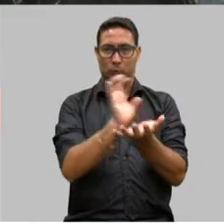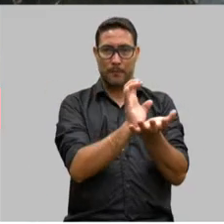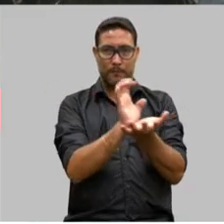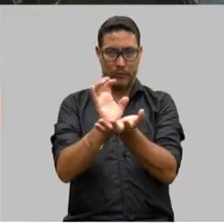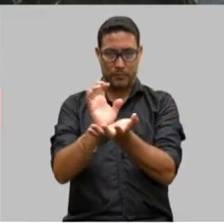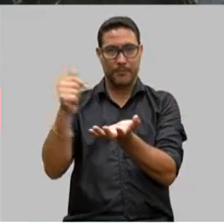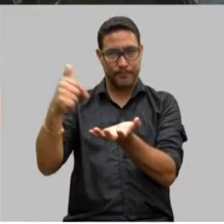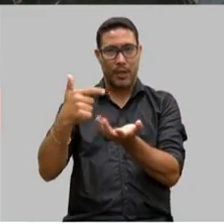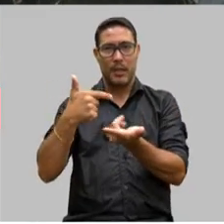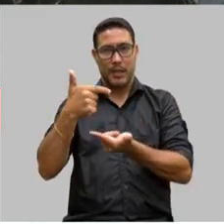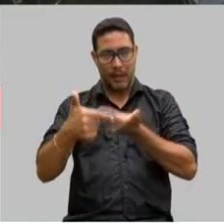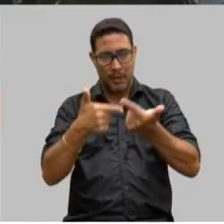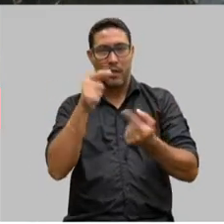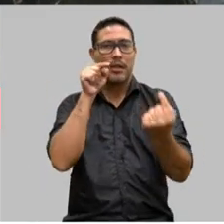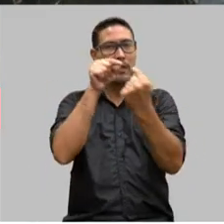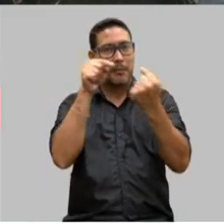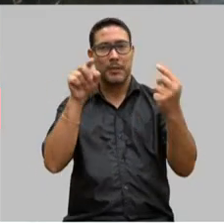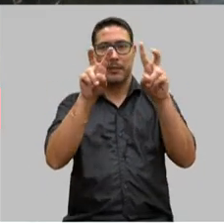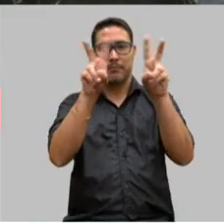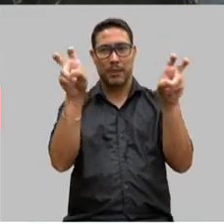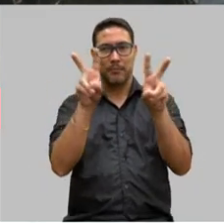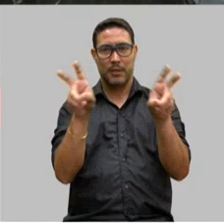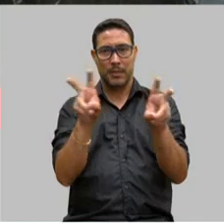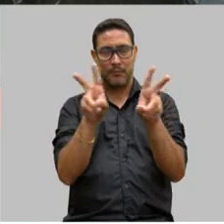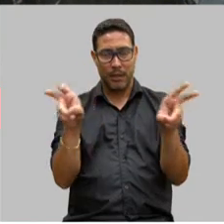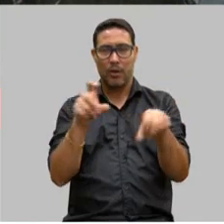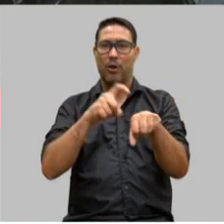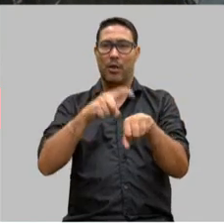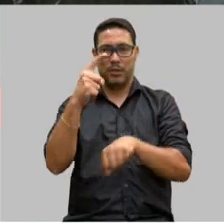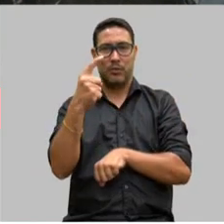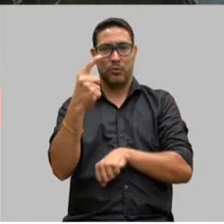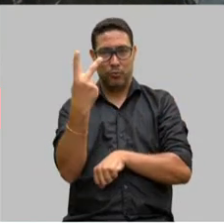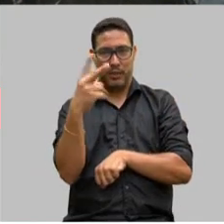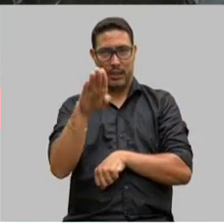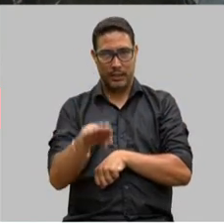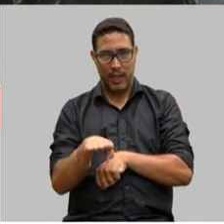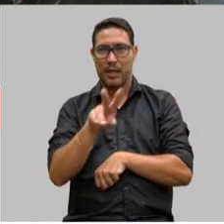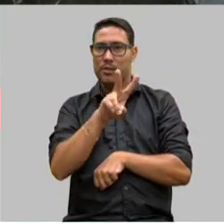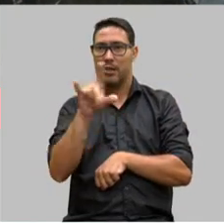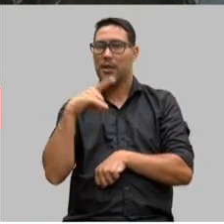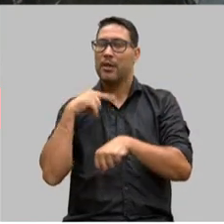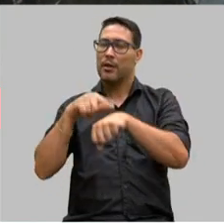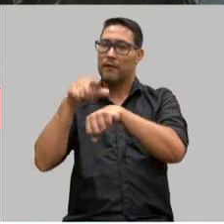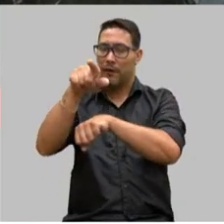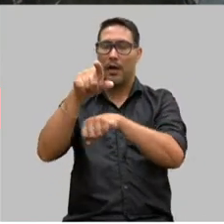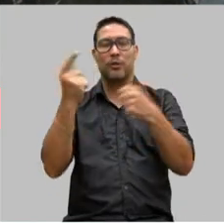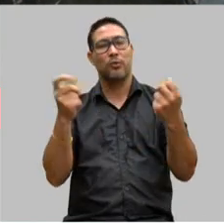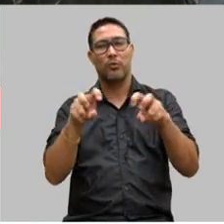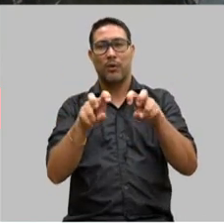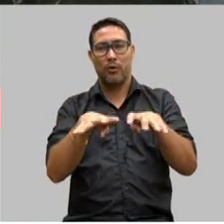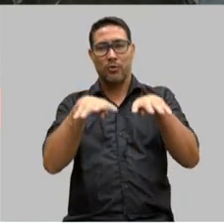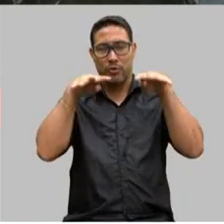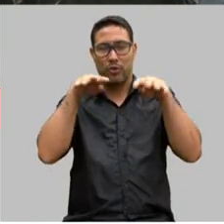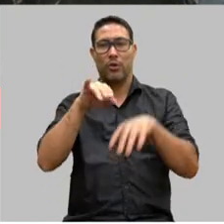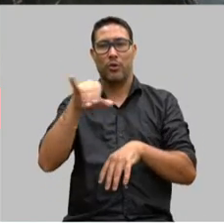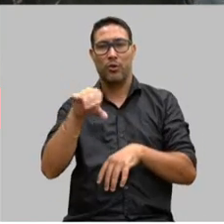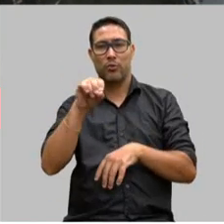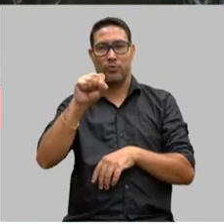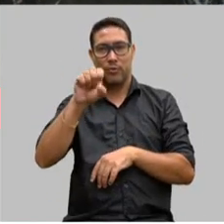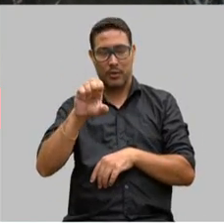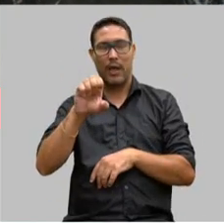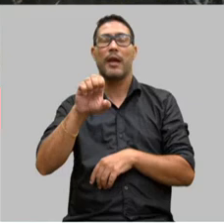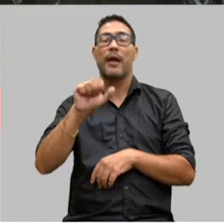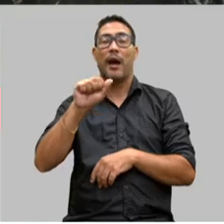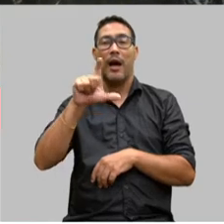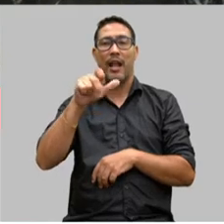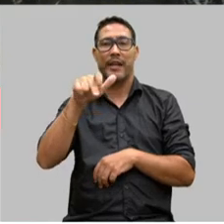grupos temáticos a se reunirem a partir das 14 horas aqui no Parlamento, no auditório Zé Alencar, para que a gente comece aí, esse será